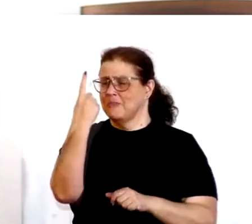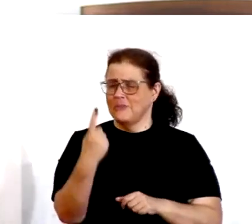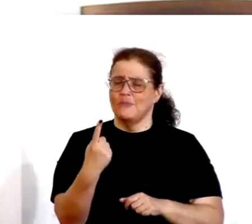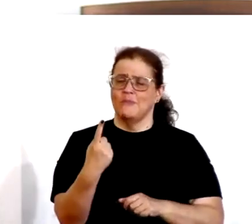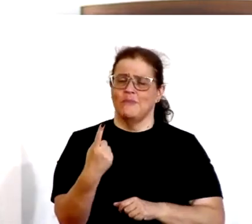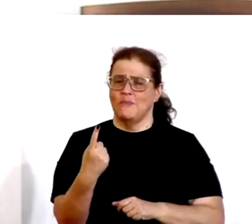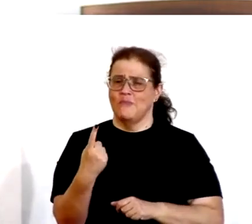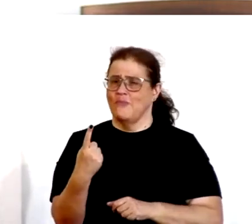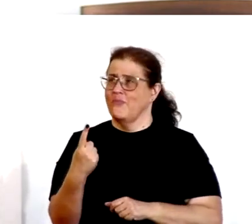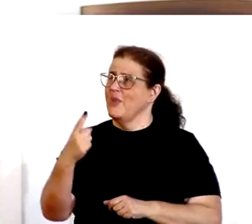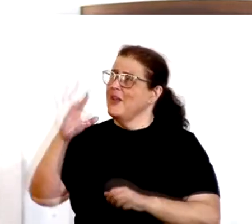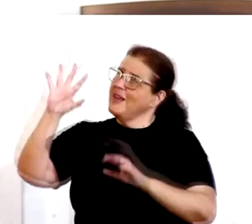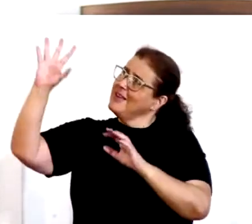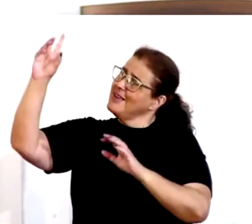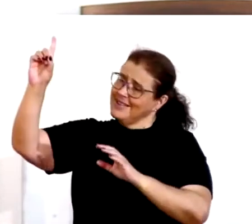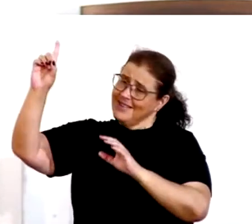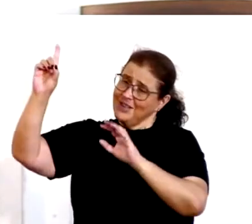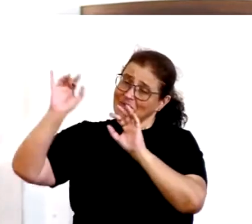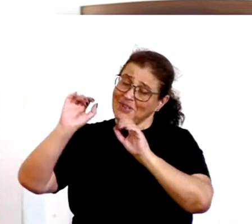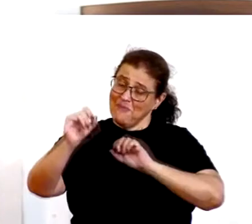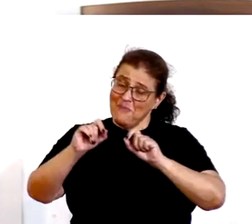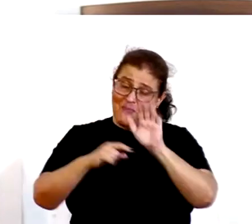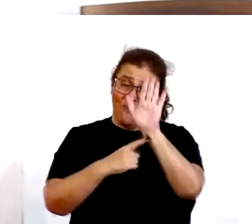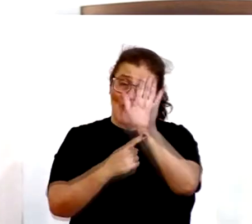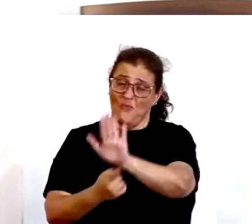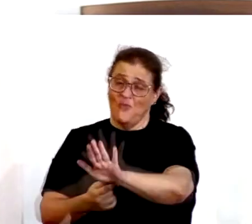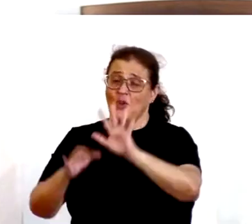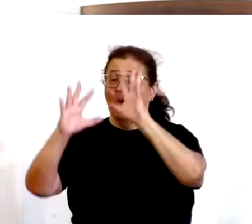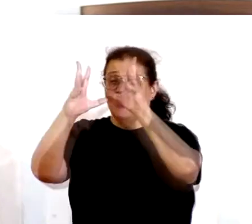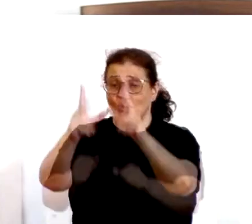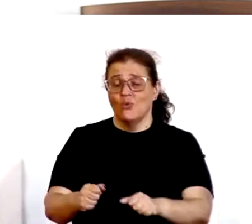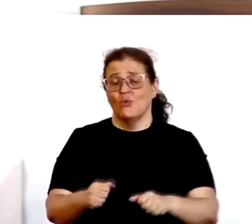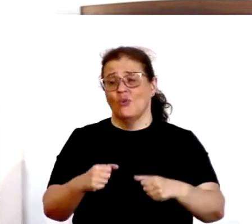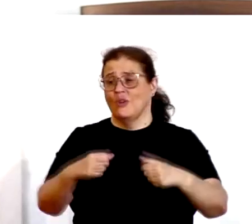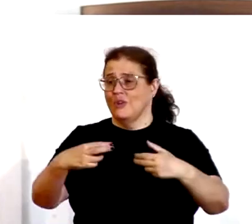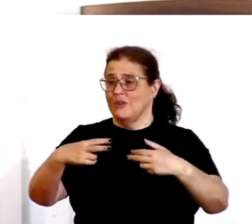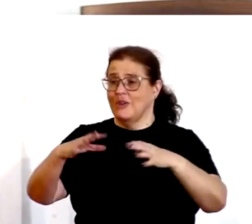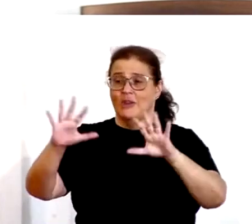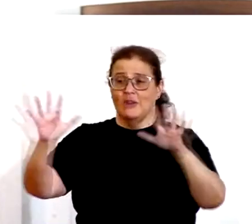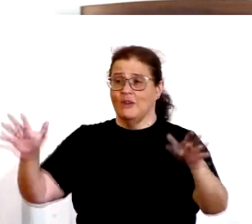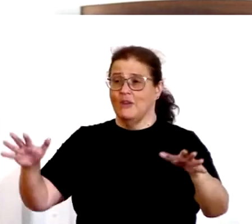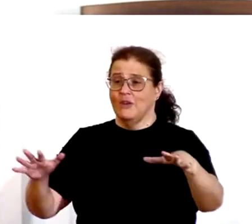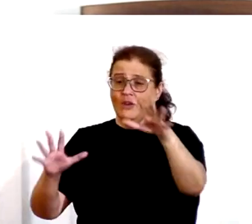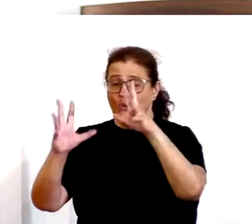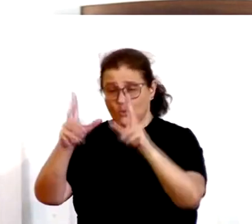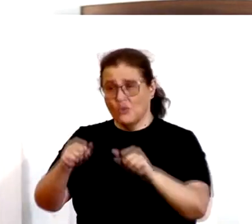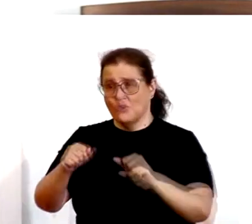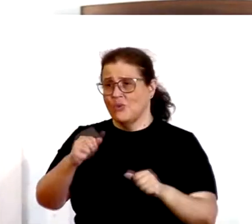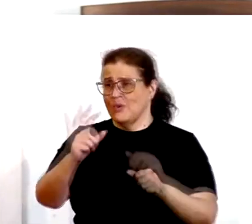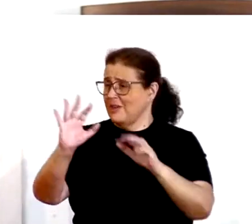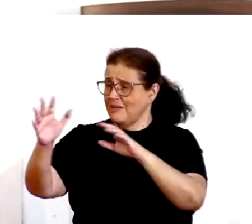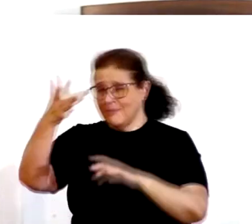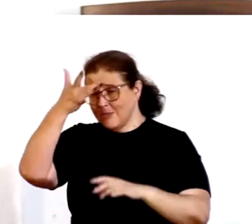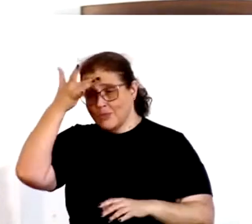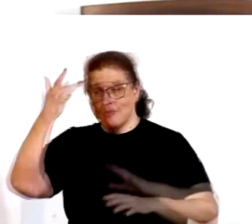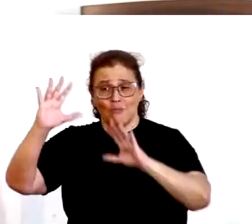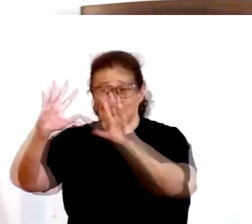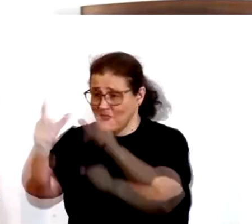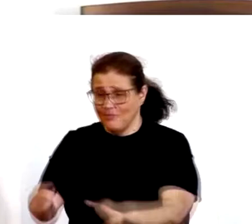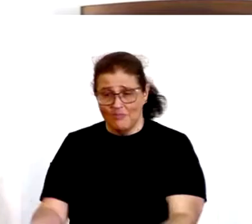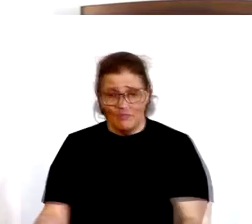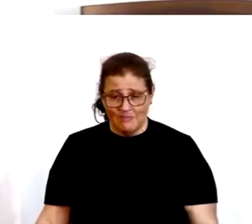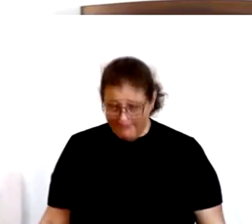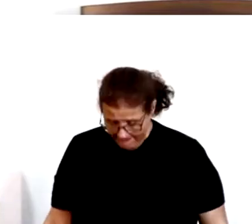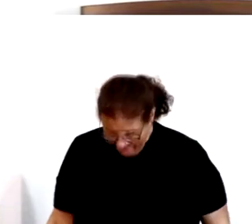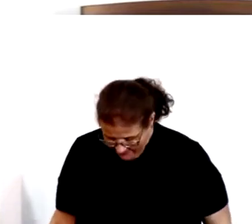age por meio de todos, está em todos. Afinal de contas, agora não há mais inimizade entre judeus e gentios, todos nós fazemos parte da igreja de Cristo, e precisamos viver